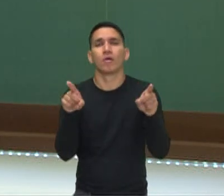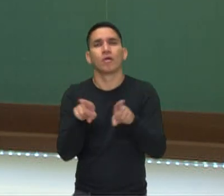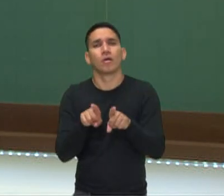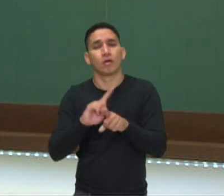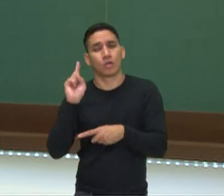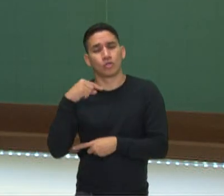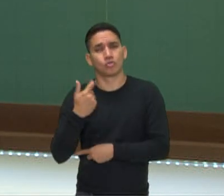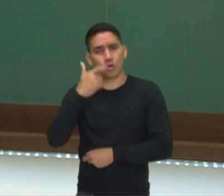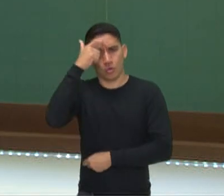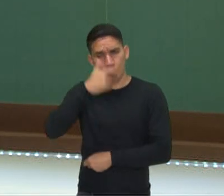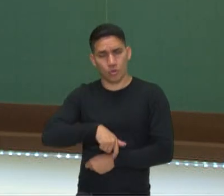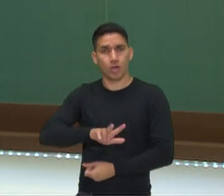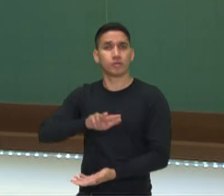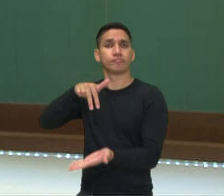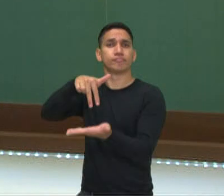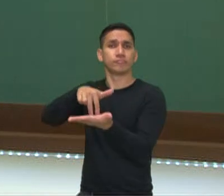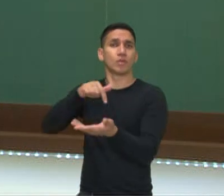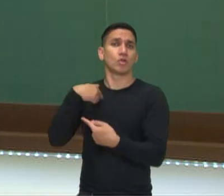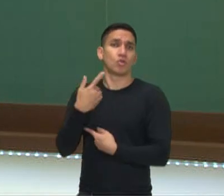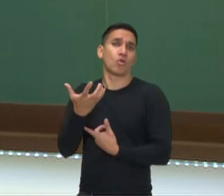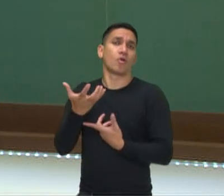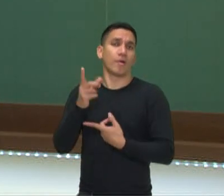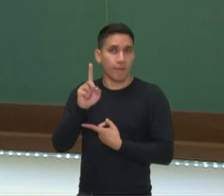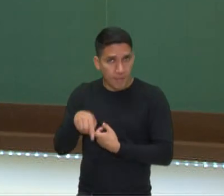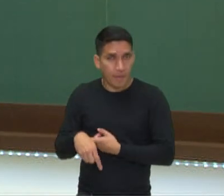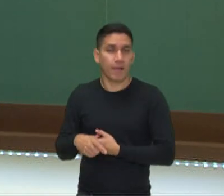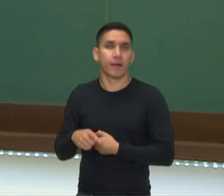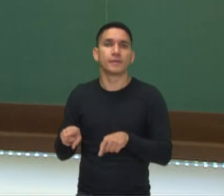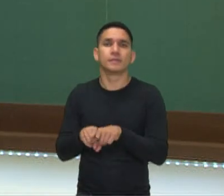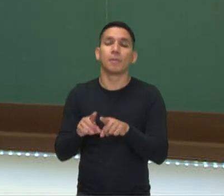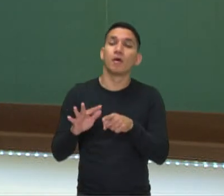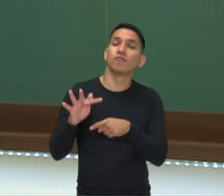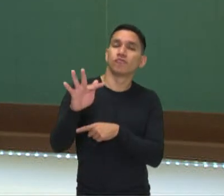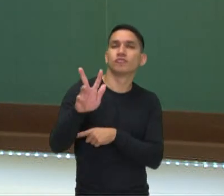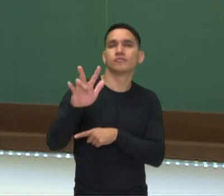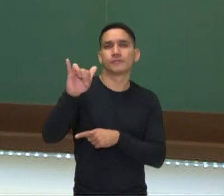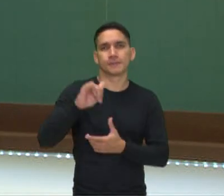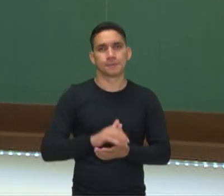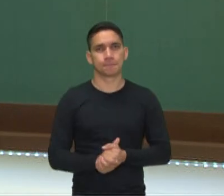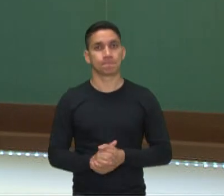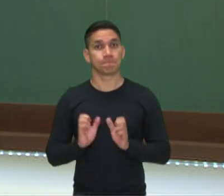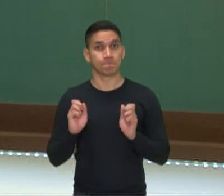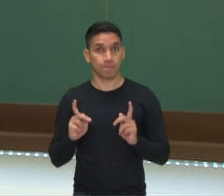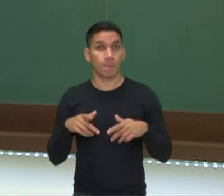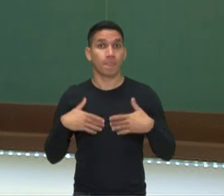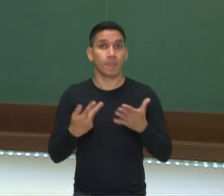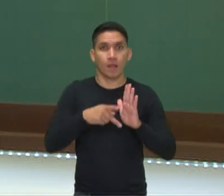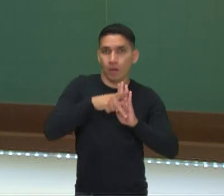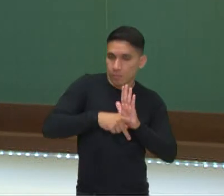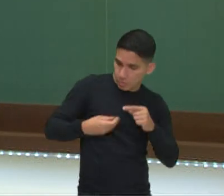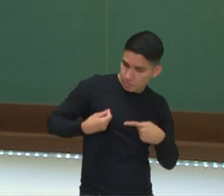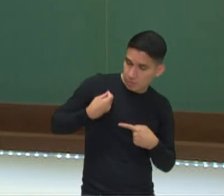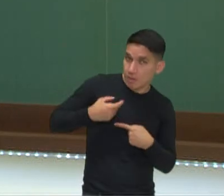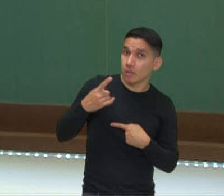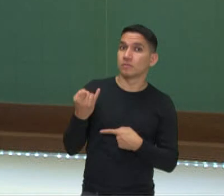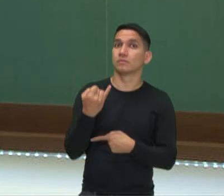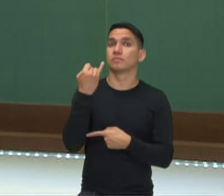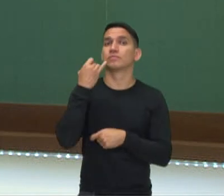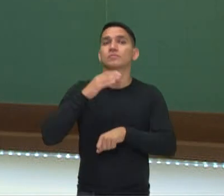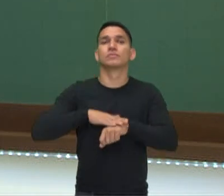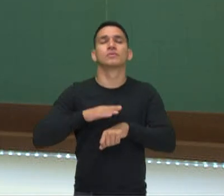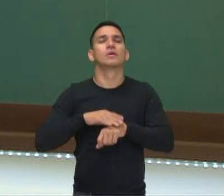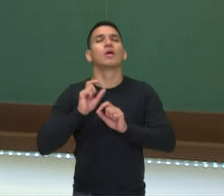formar enquanto os indivíduos que nós somos e que nós seremos, certo? Então, o projeto de vida, ele é importante